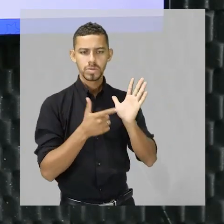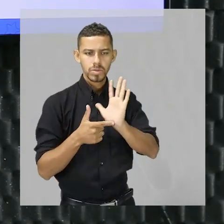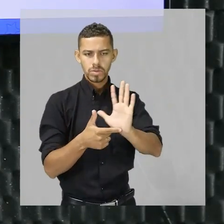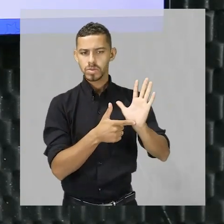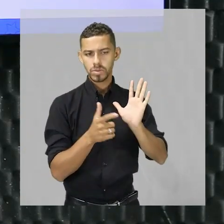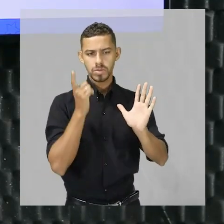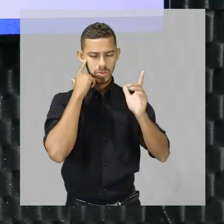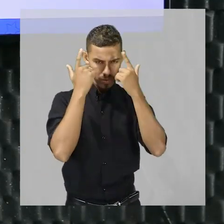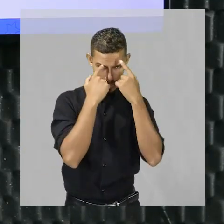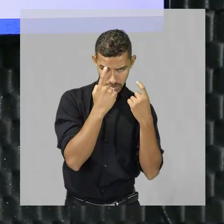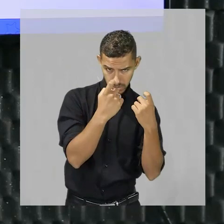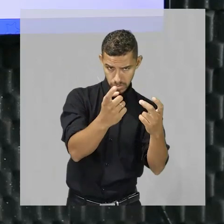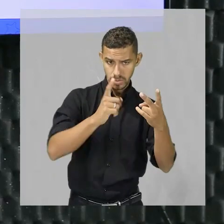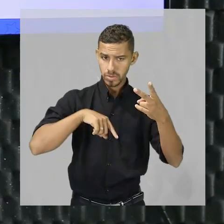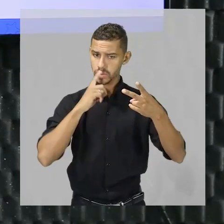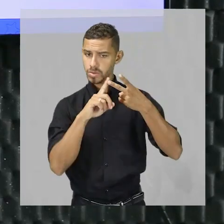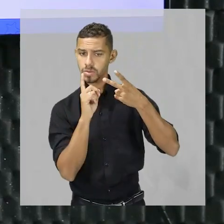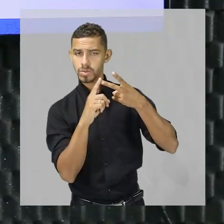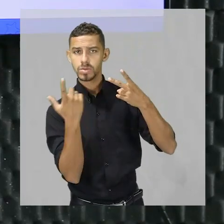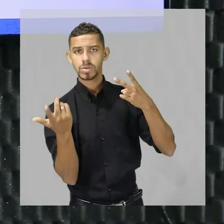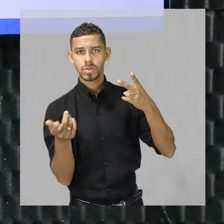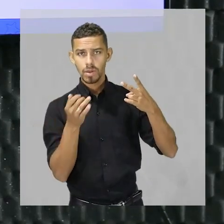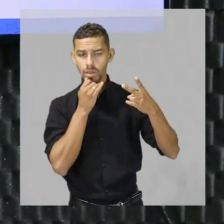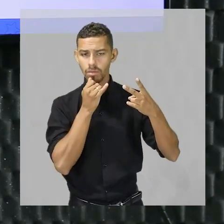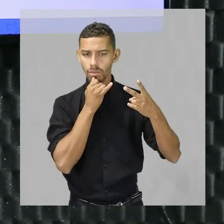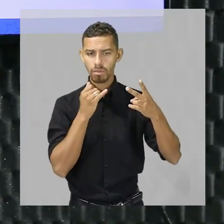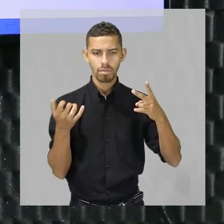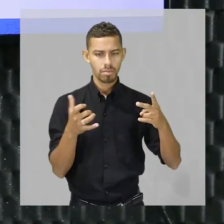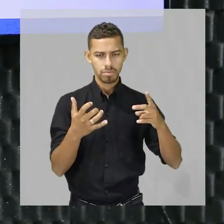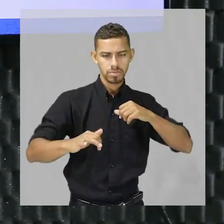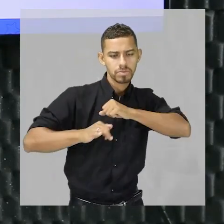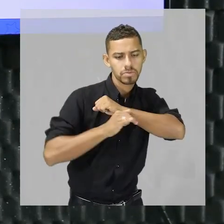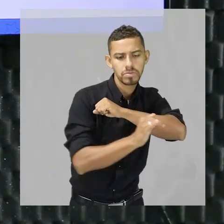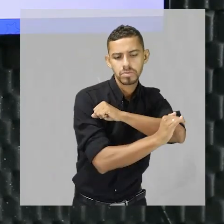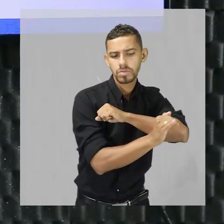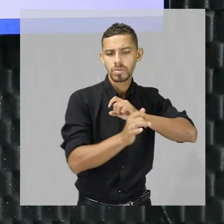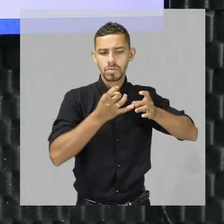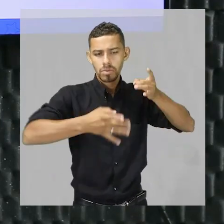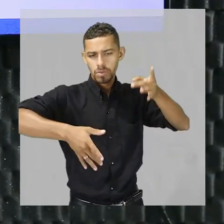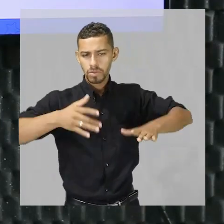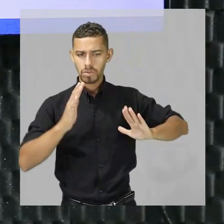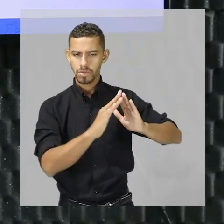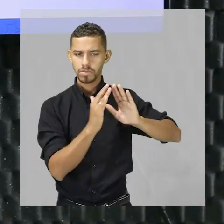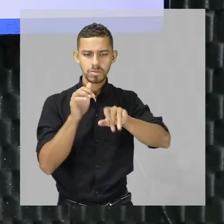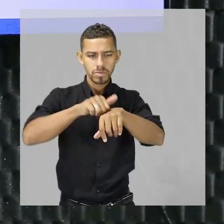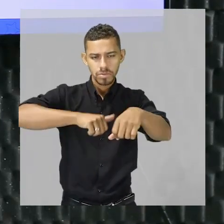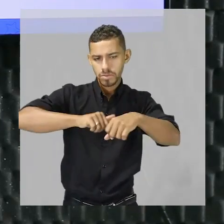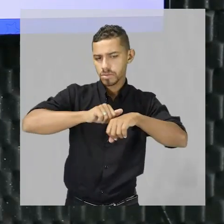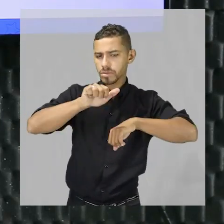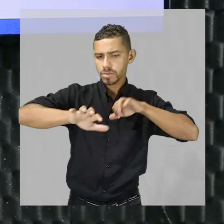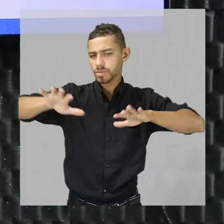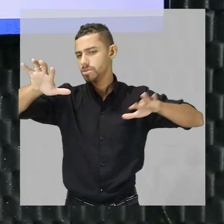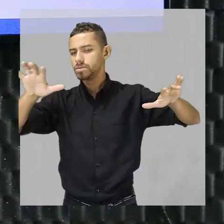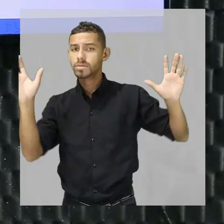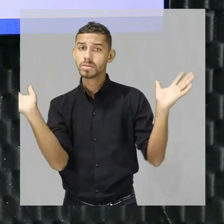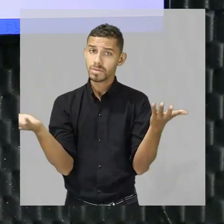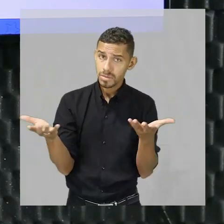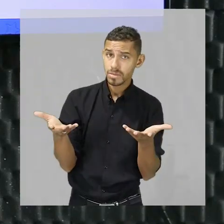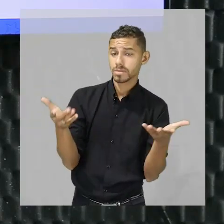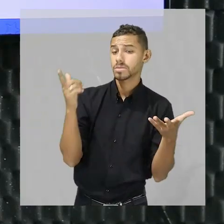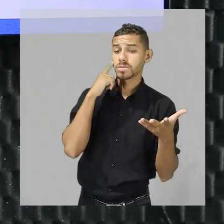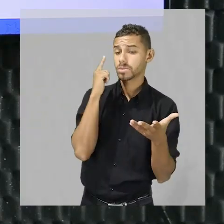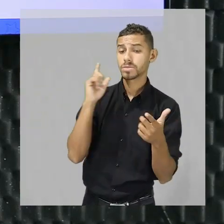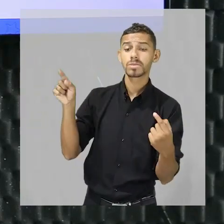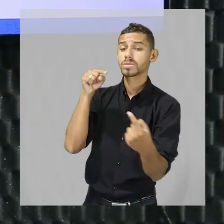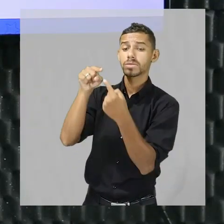exemplo, questões de violência, questões, por exemplo, de zoneamento urbano, tá certo? Ou seja, tu vai ter mapas diversos